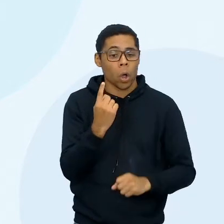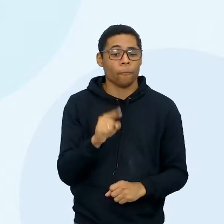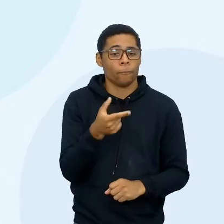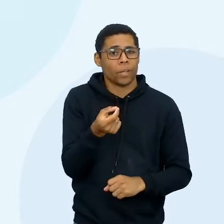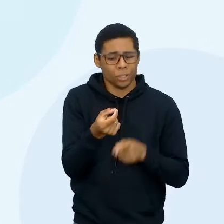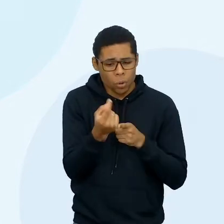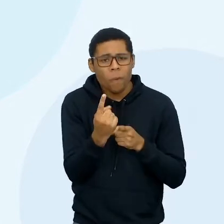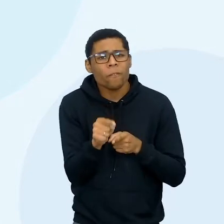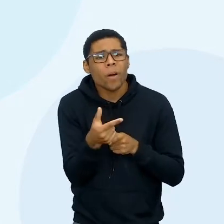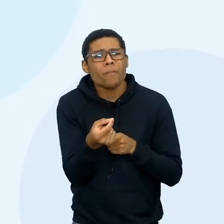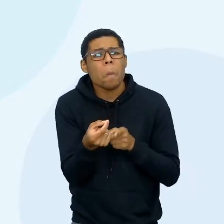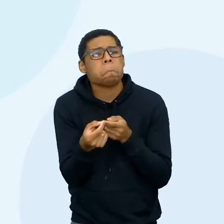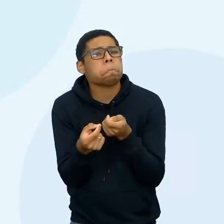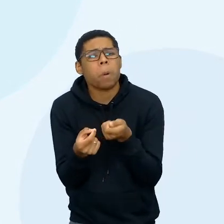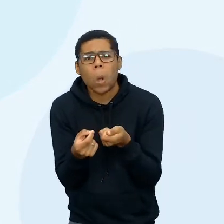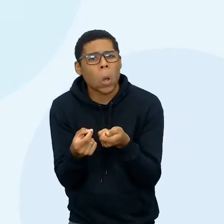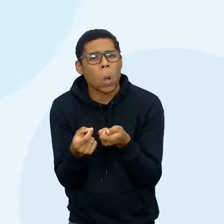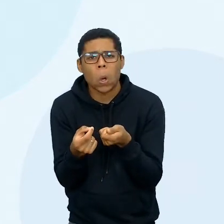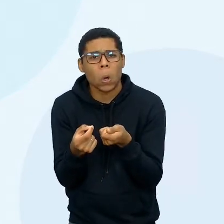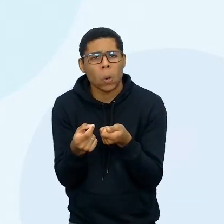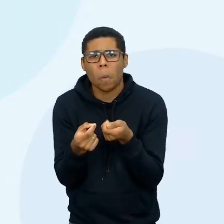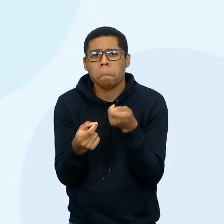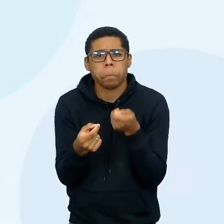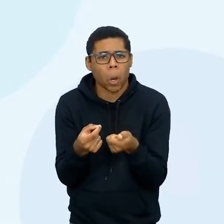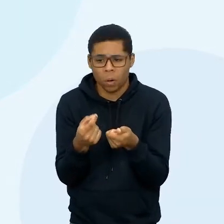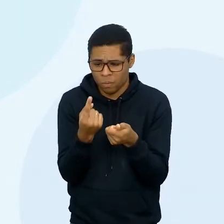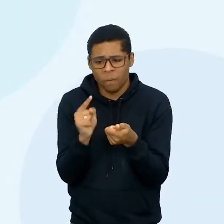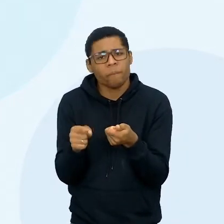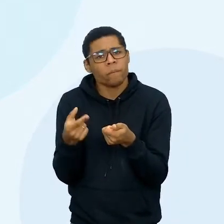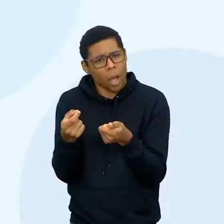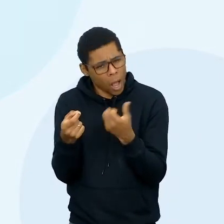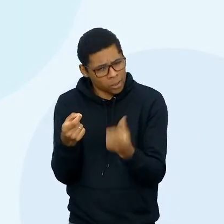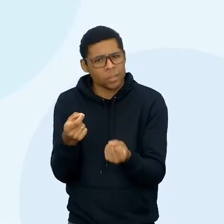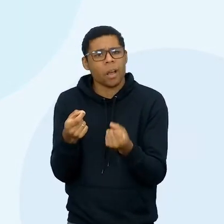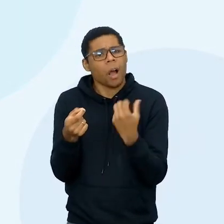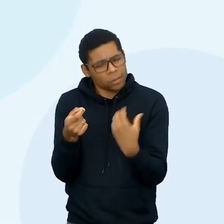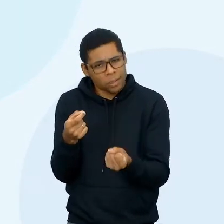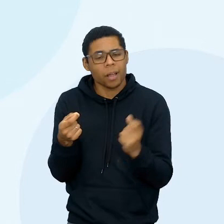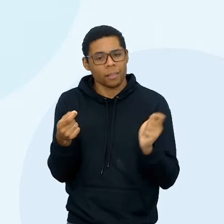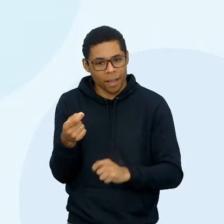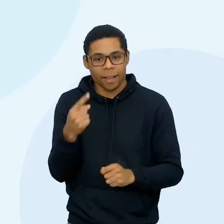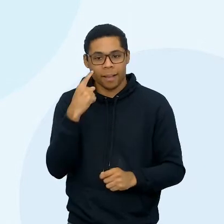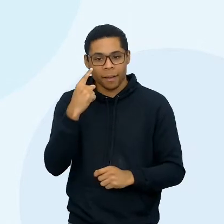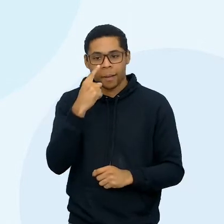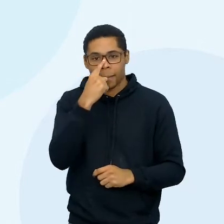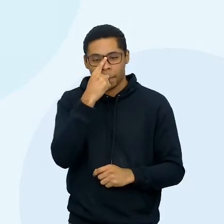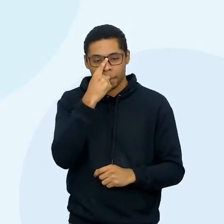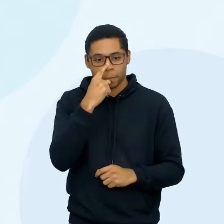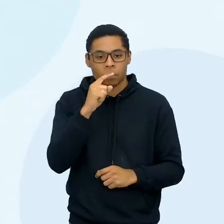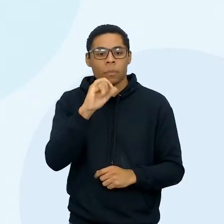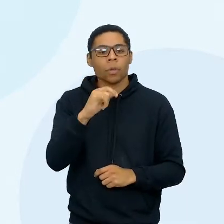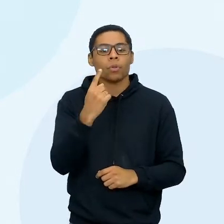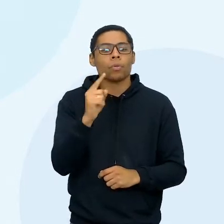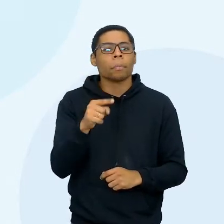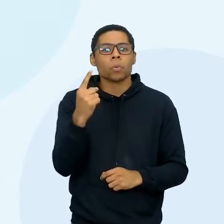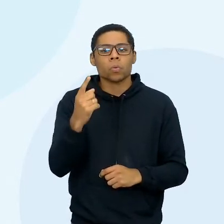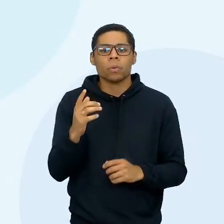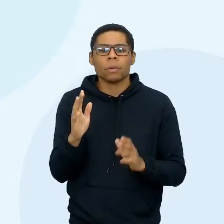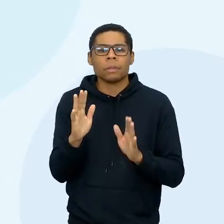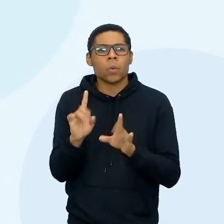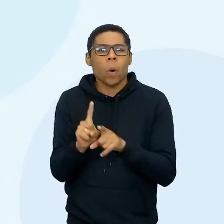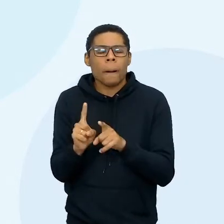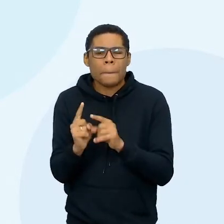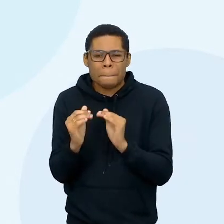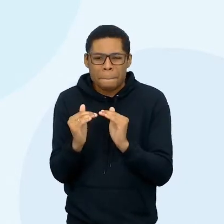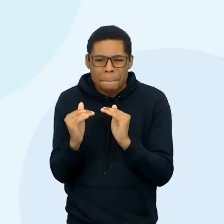encontrei uma área de janela. E aí se eu tivesse, por exemplo, uma janela de 1 por 1, estaria ali no osso,